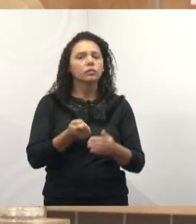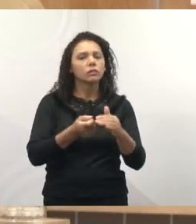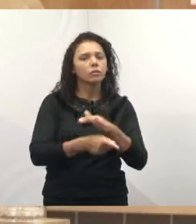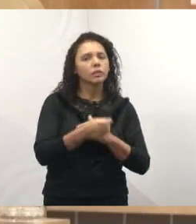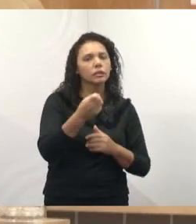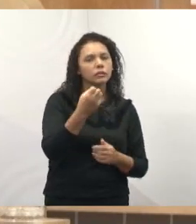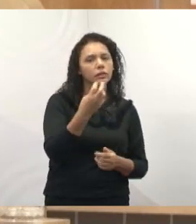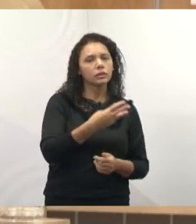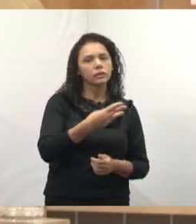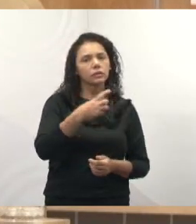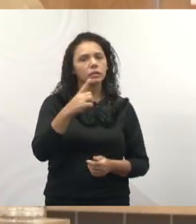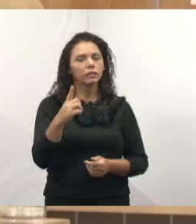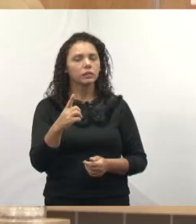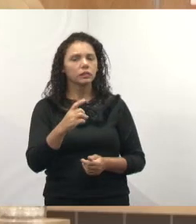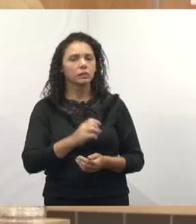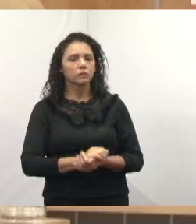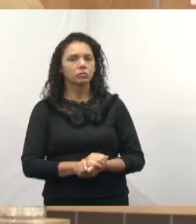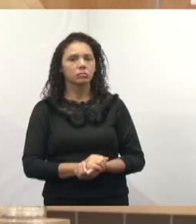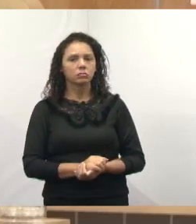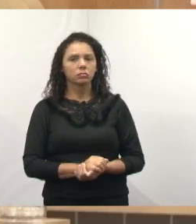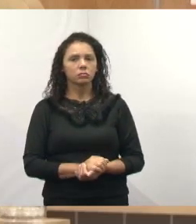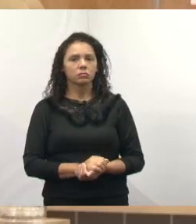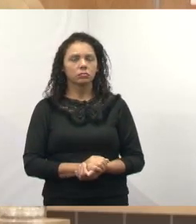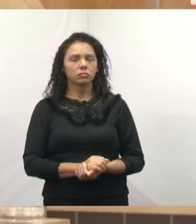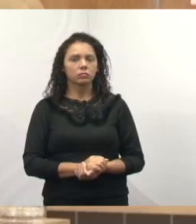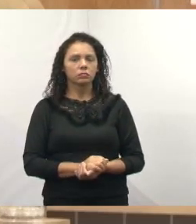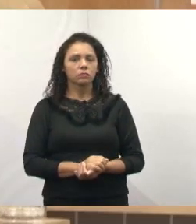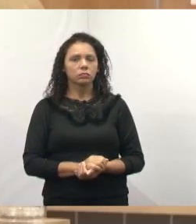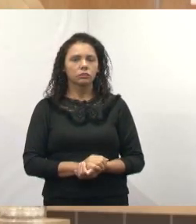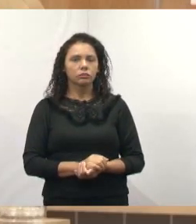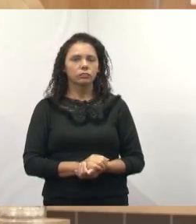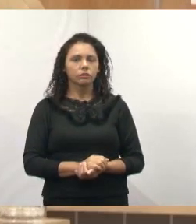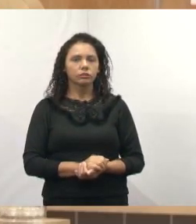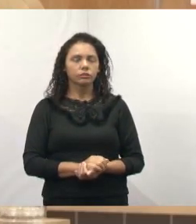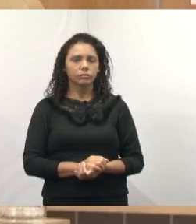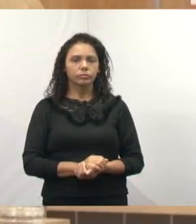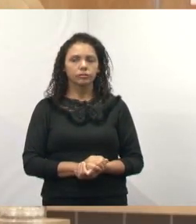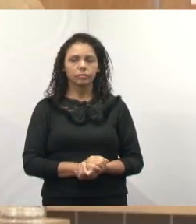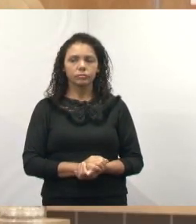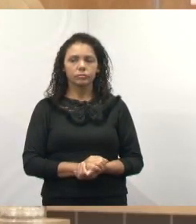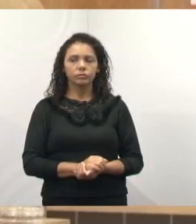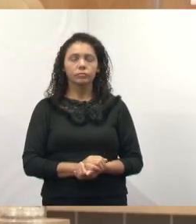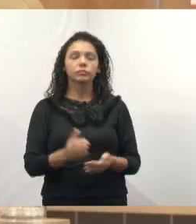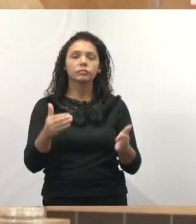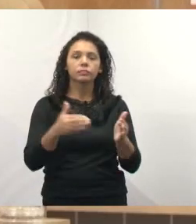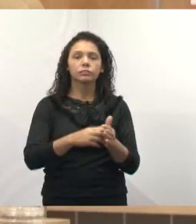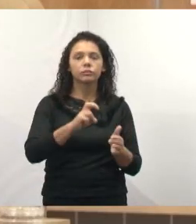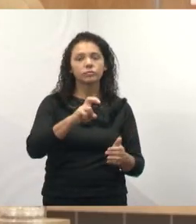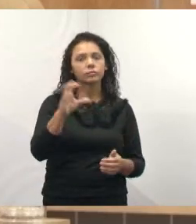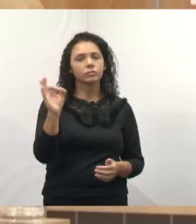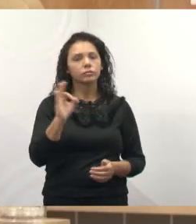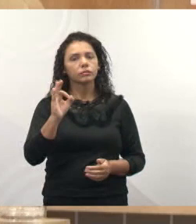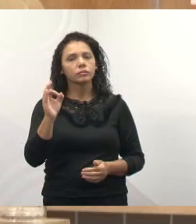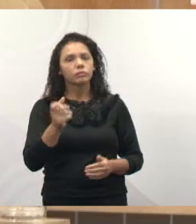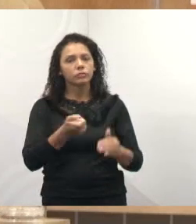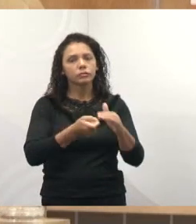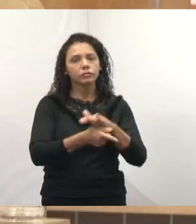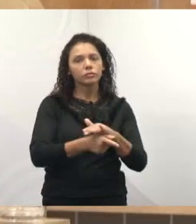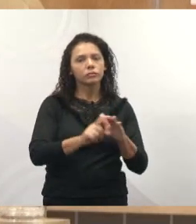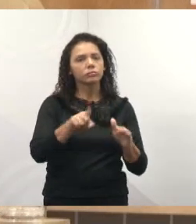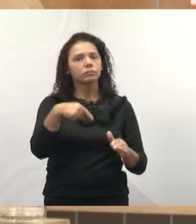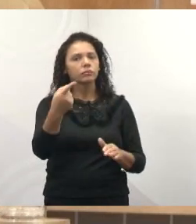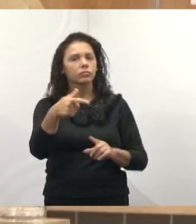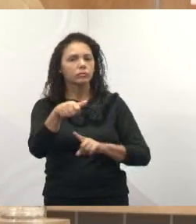exercício. É um questionamento do tribunal. O resíduo de até 5% foi aplicado no mês